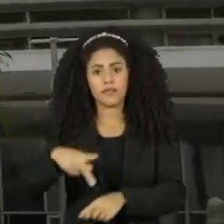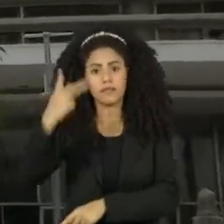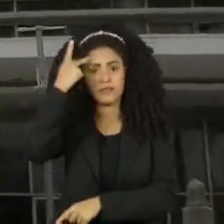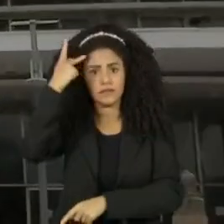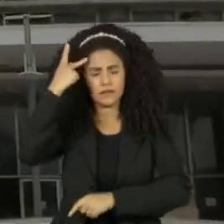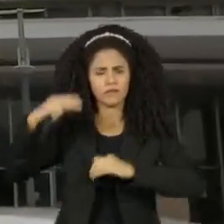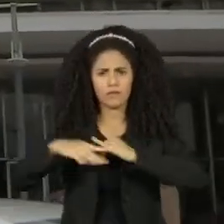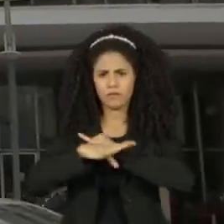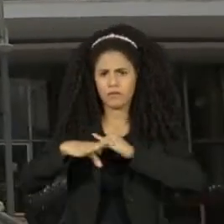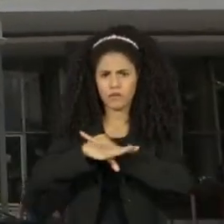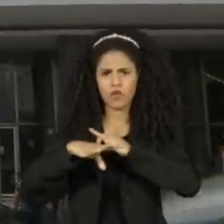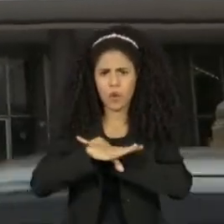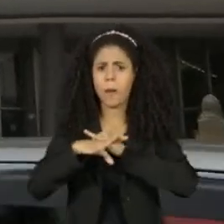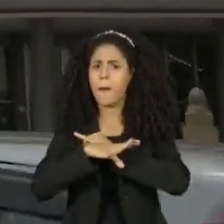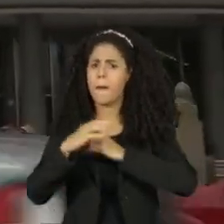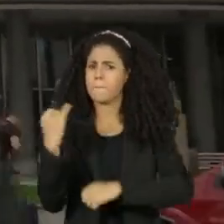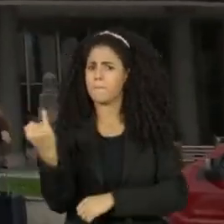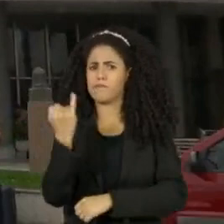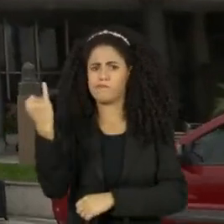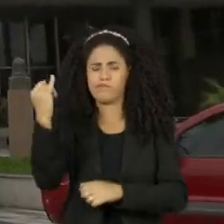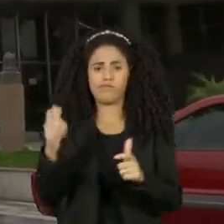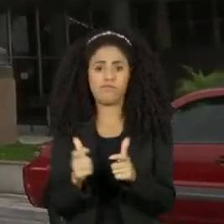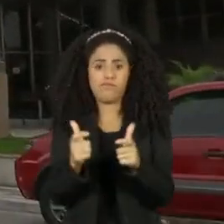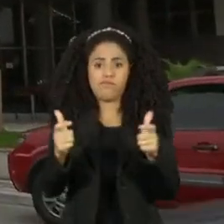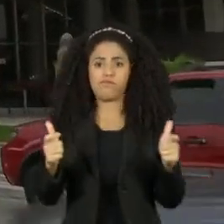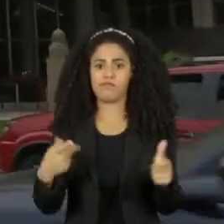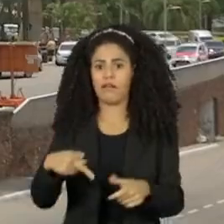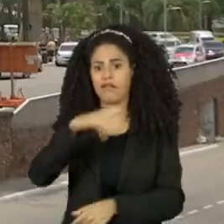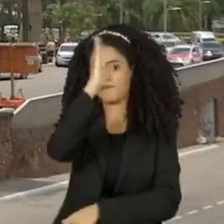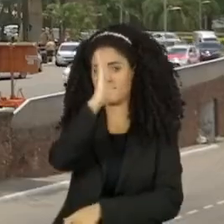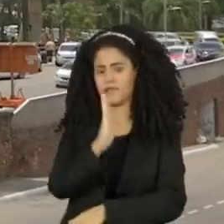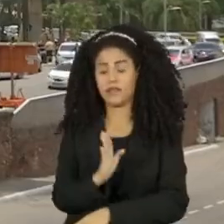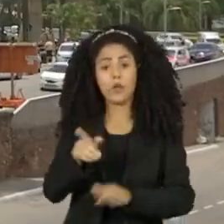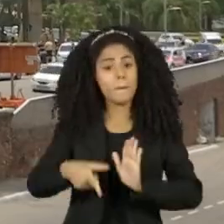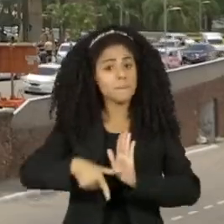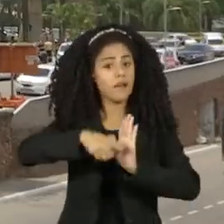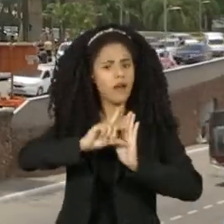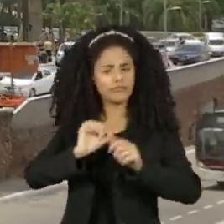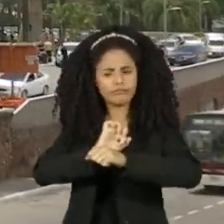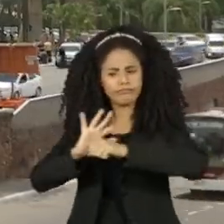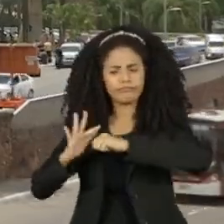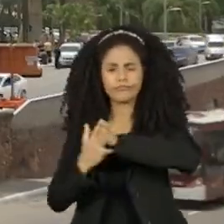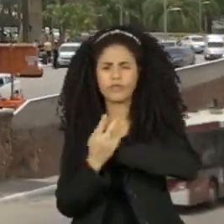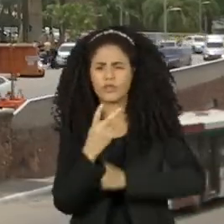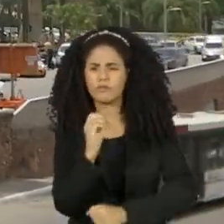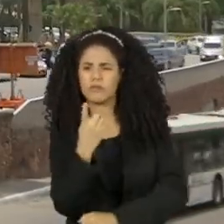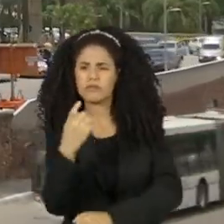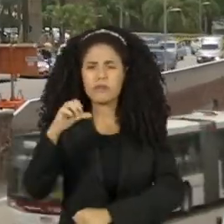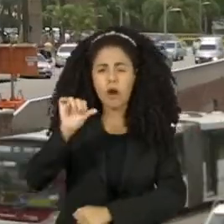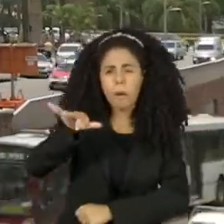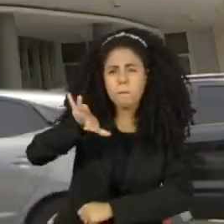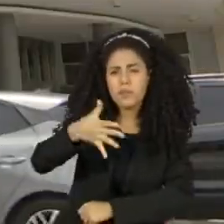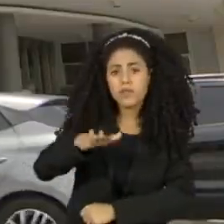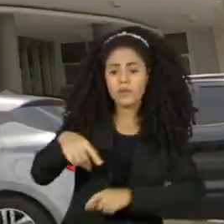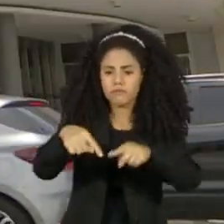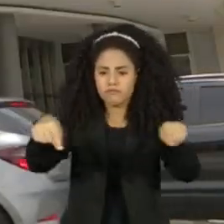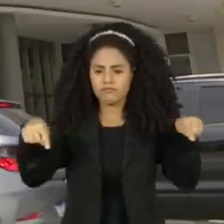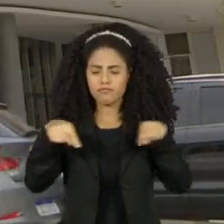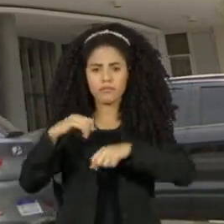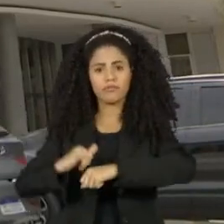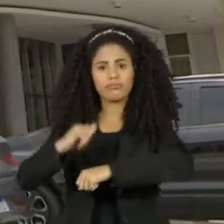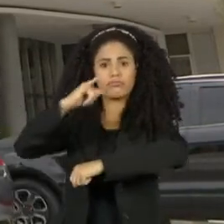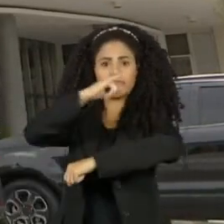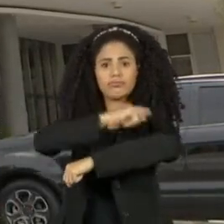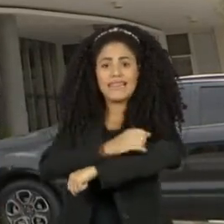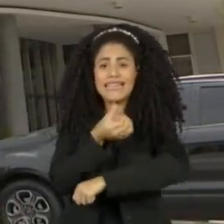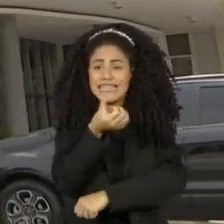Paulo, considerado um dos mais rentáveis do país. Antes da pandemia, em 2019, o aeroporto recebia cerca